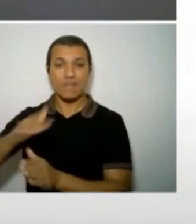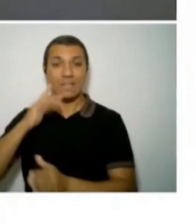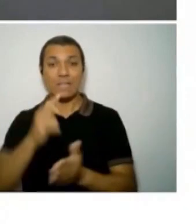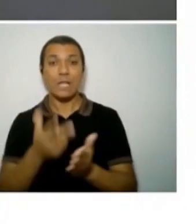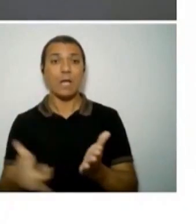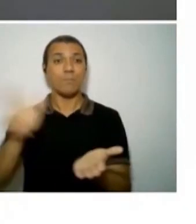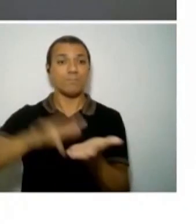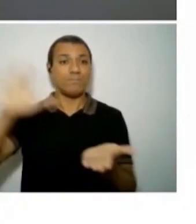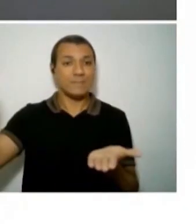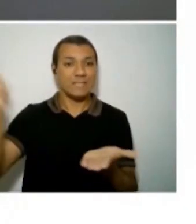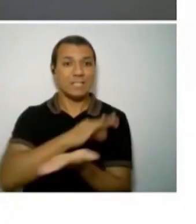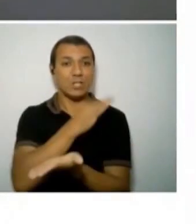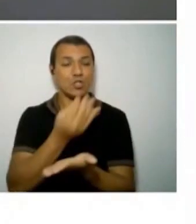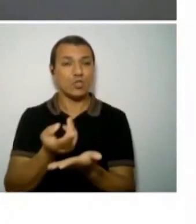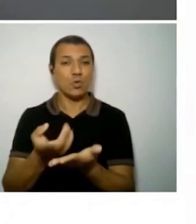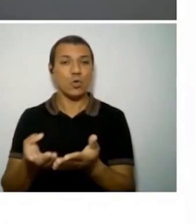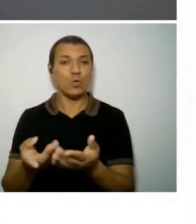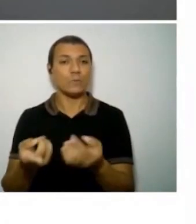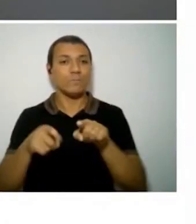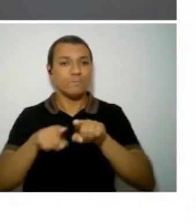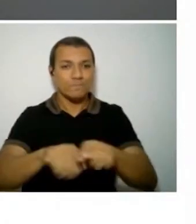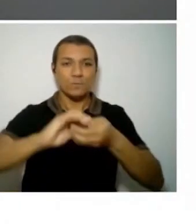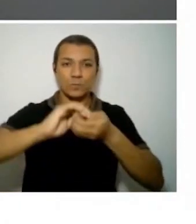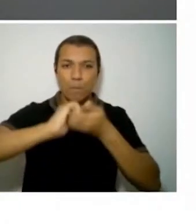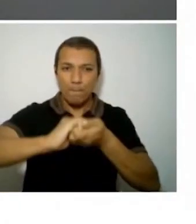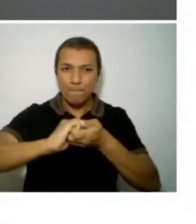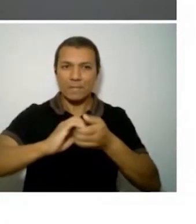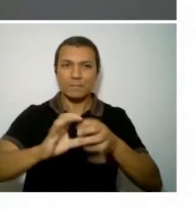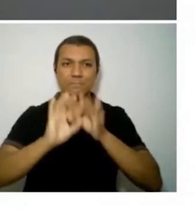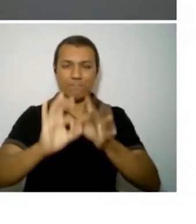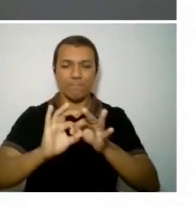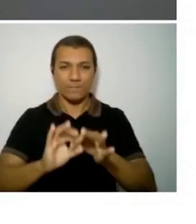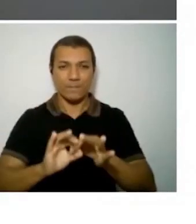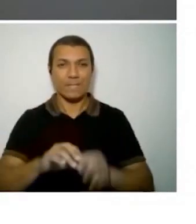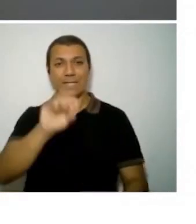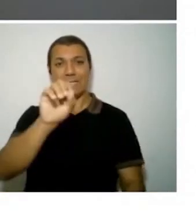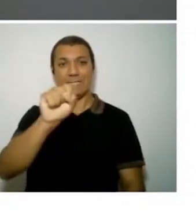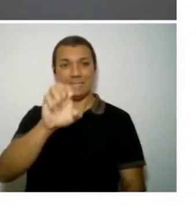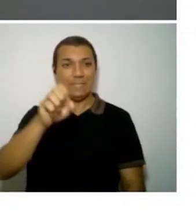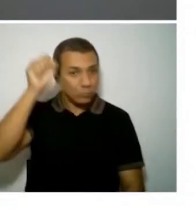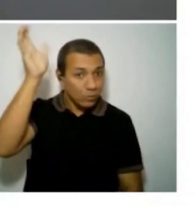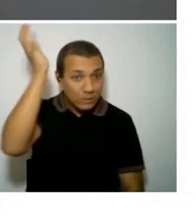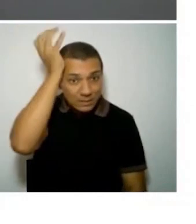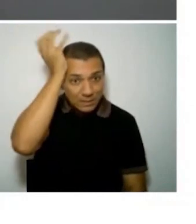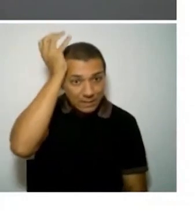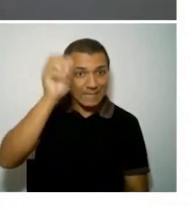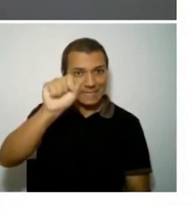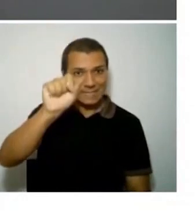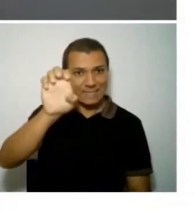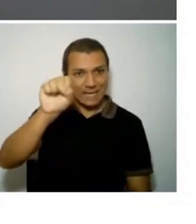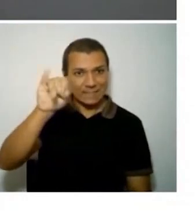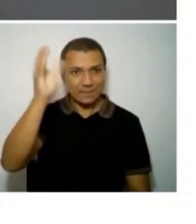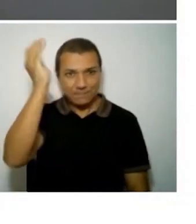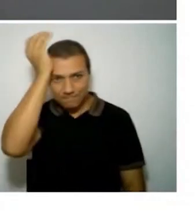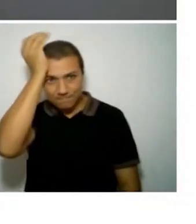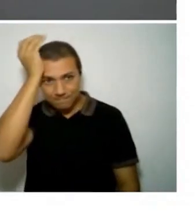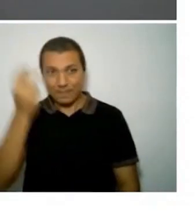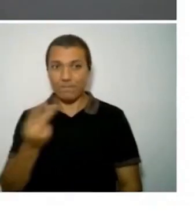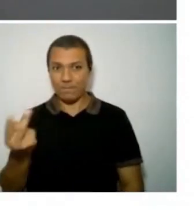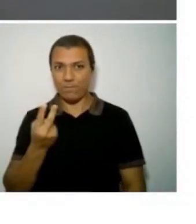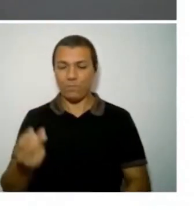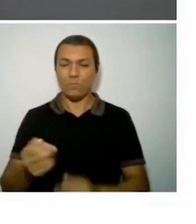termo de cooperação aqui com o Sesi eh nesse programa Sesi ao seu lado para 24 unidades móveis